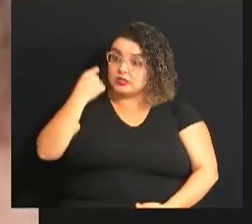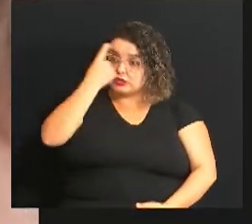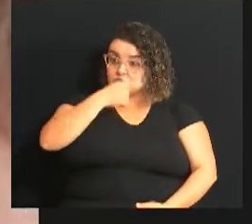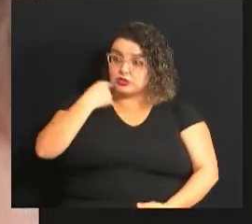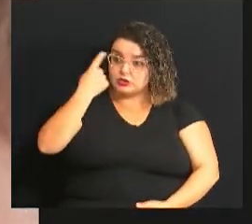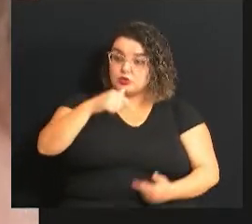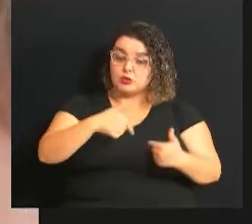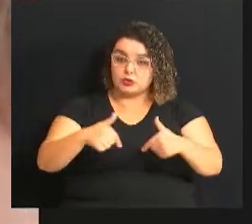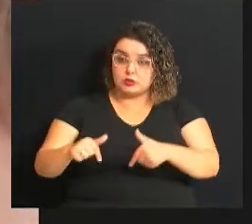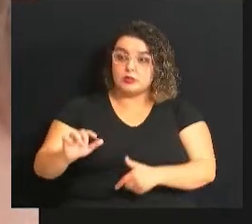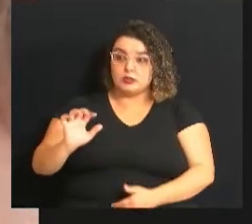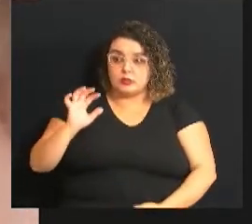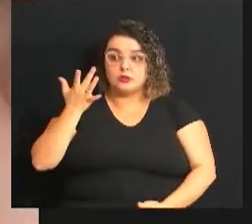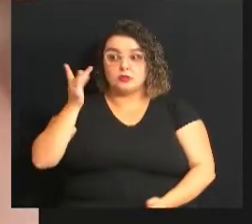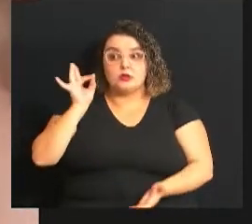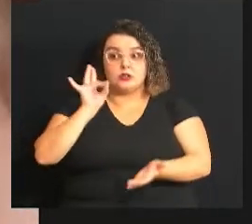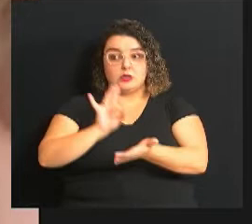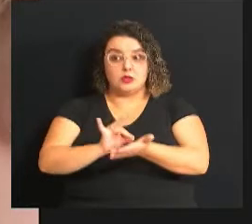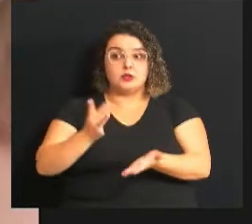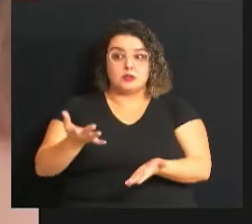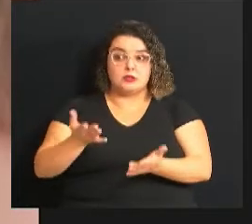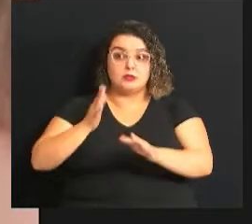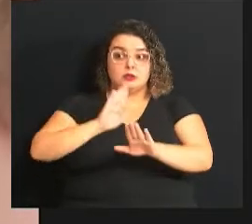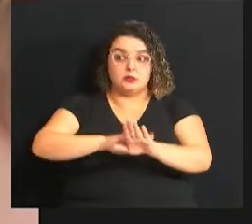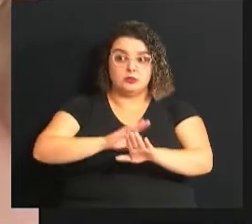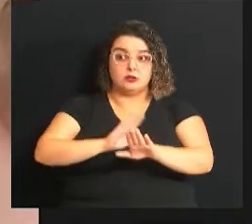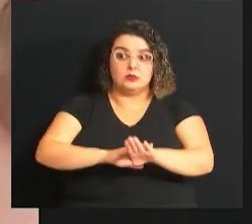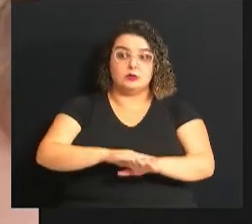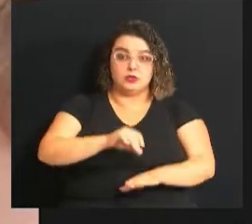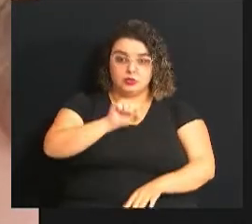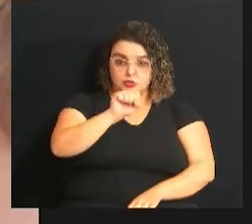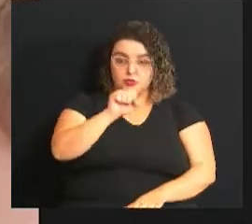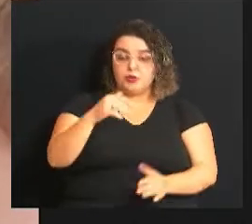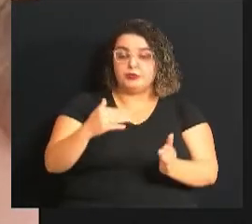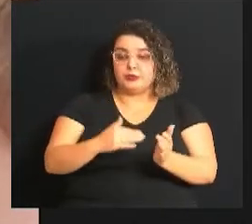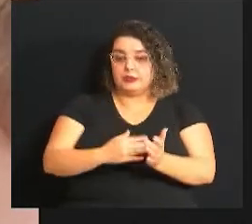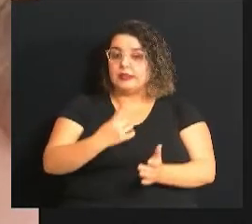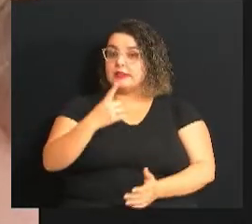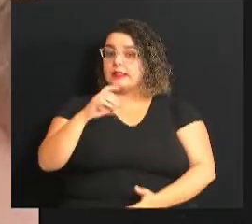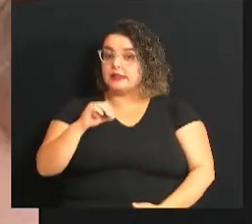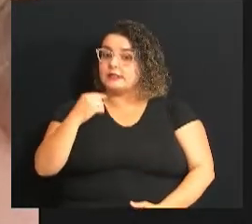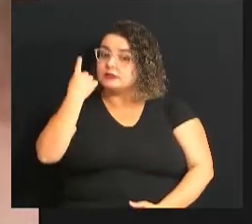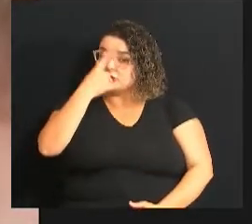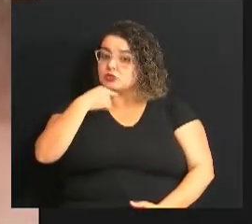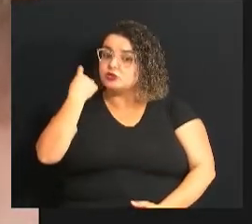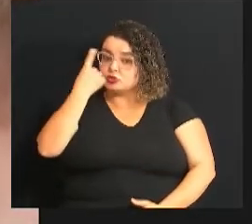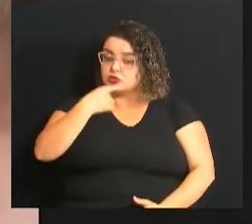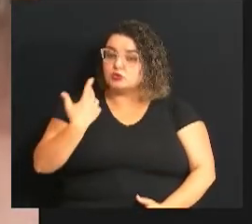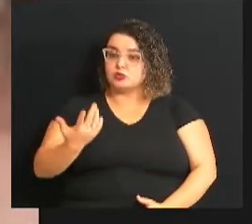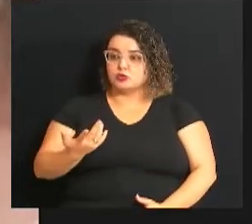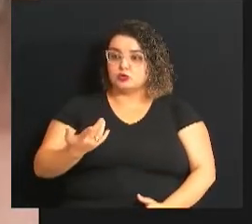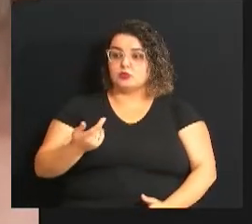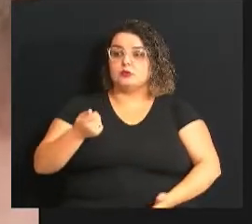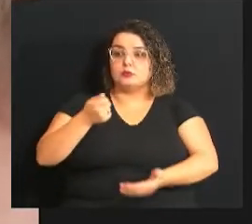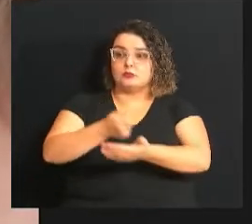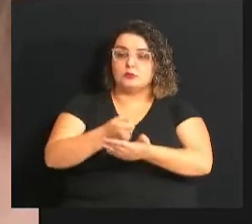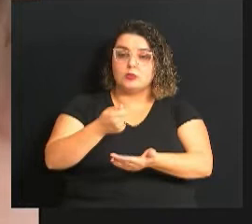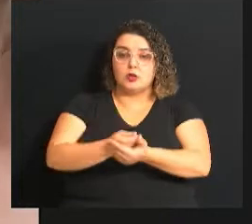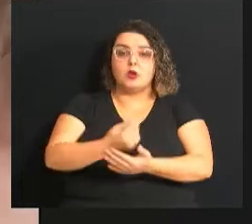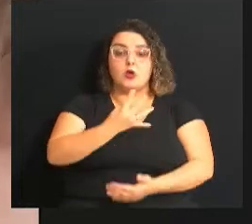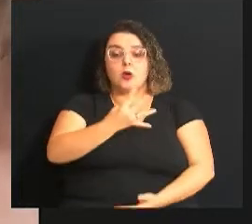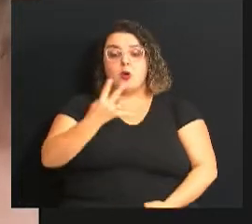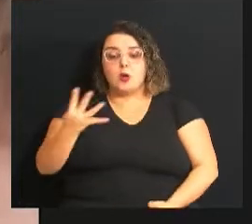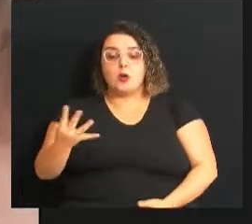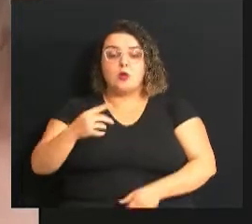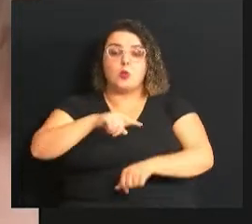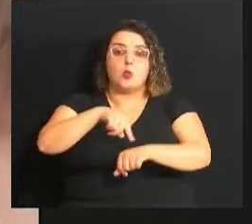acontece efetivamente na prática, entre 8 a 10 horas, e que, para cumprir essas 44 horas